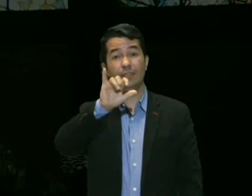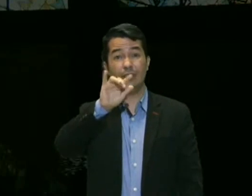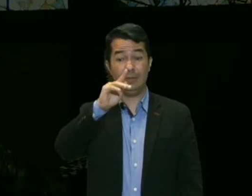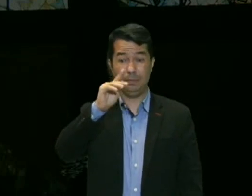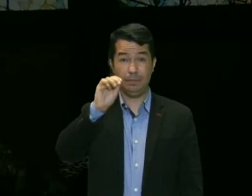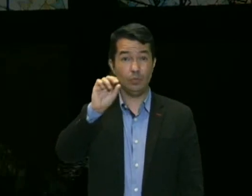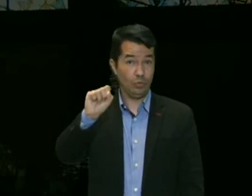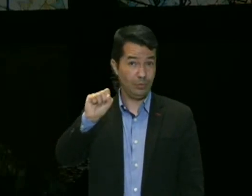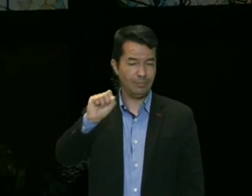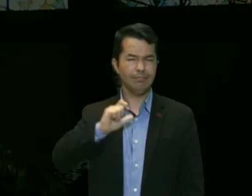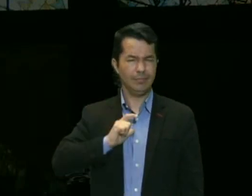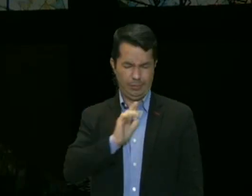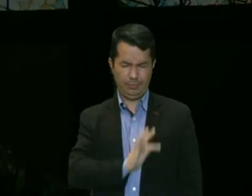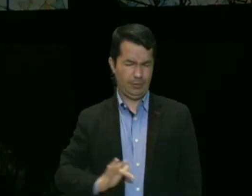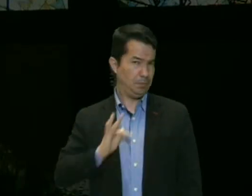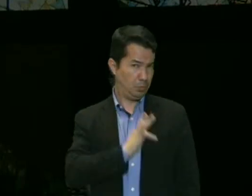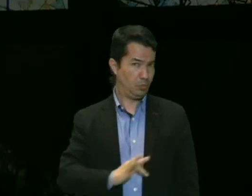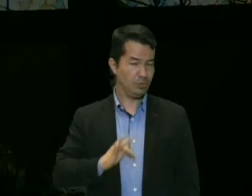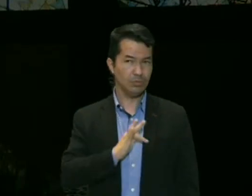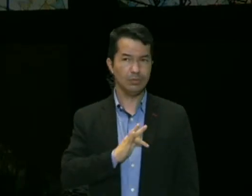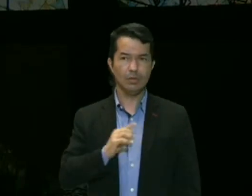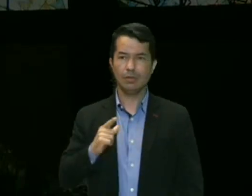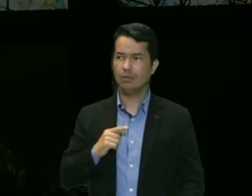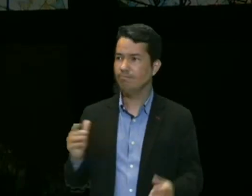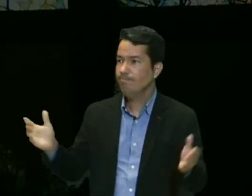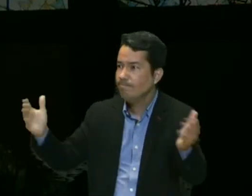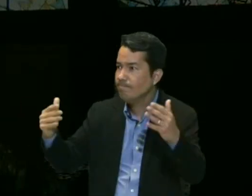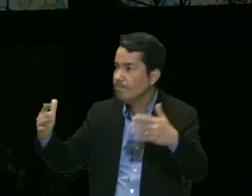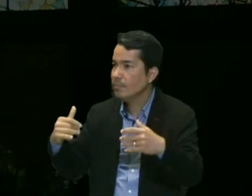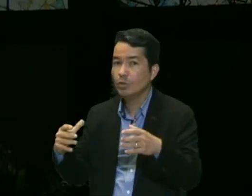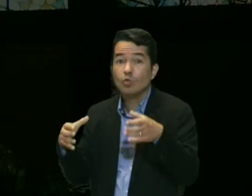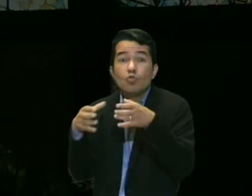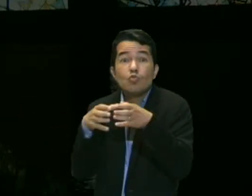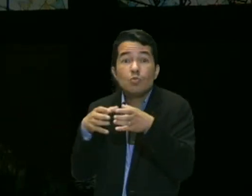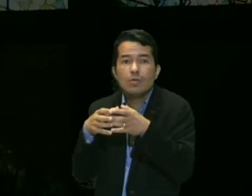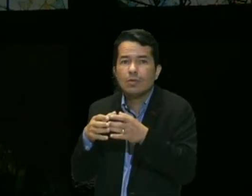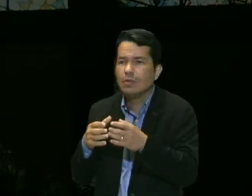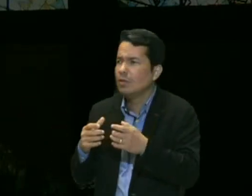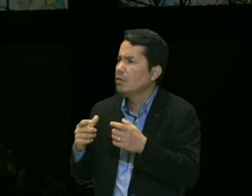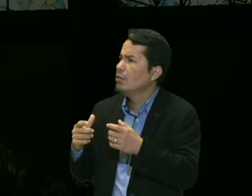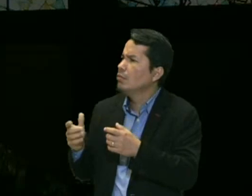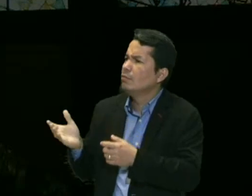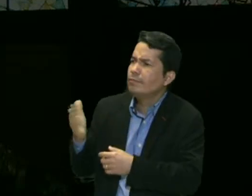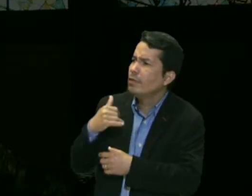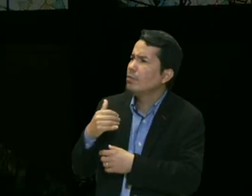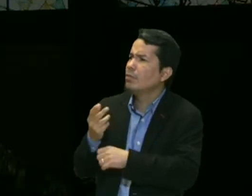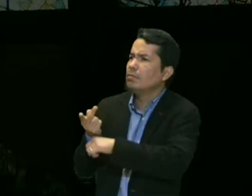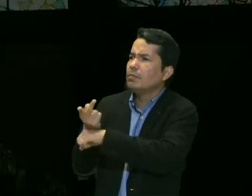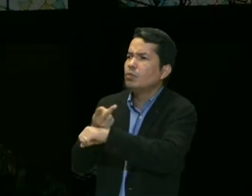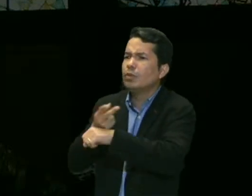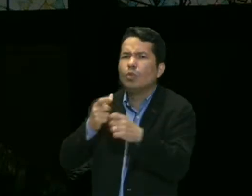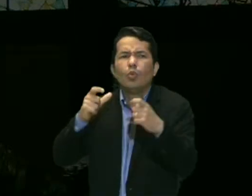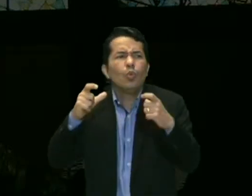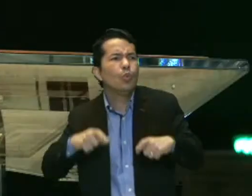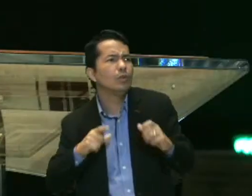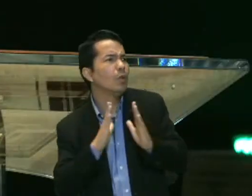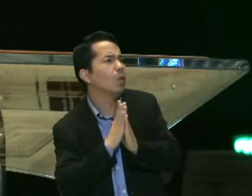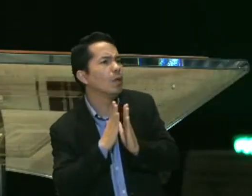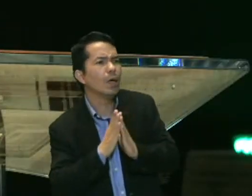decidem sair para procurar um lugar de oração. E nesse momento eles encontram